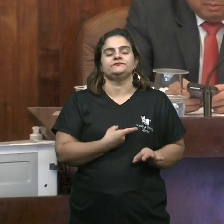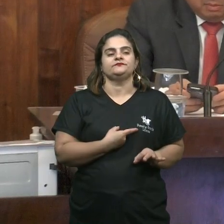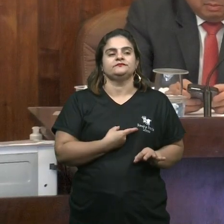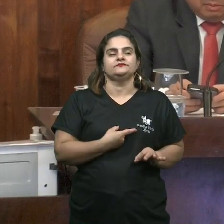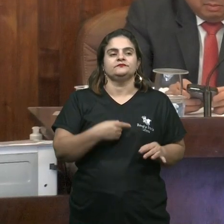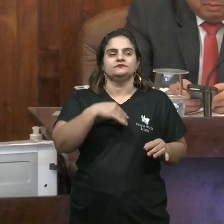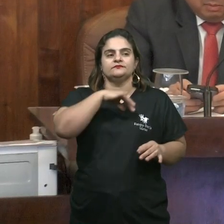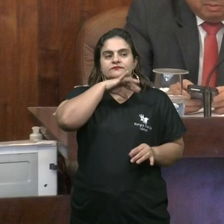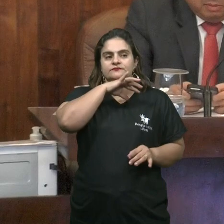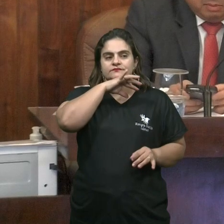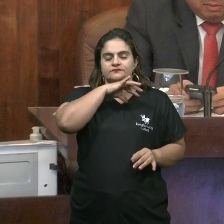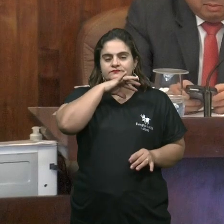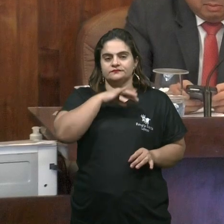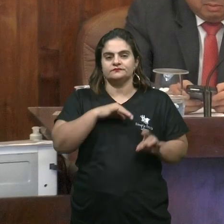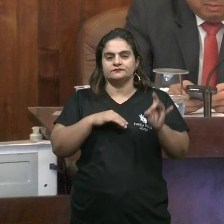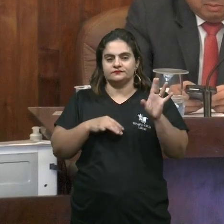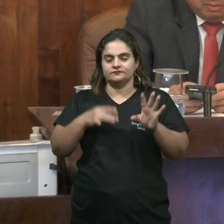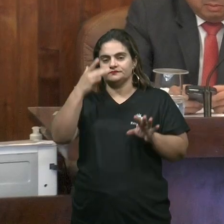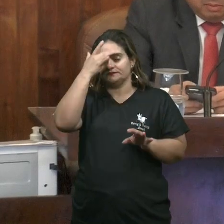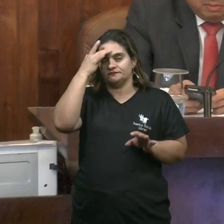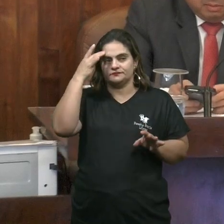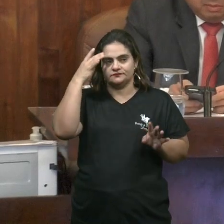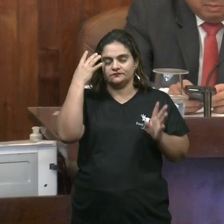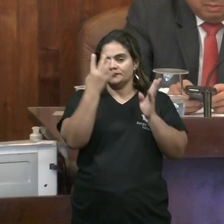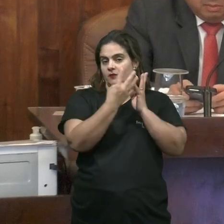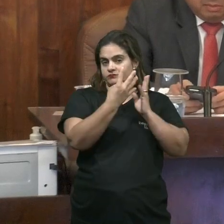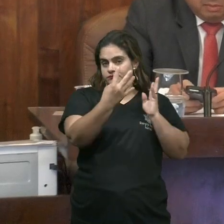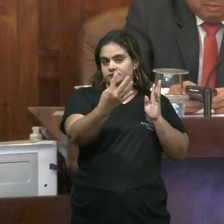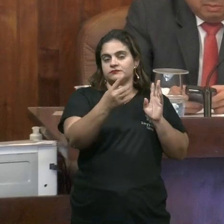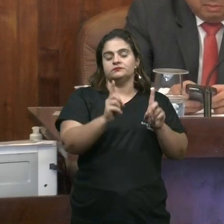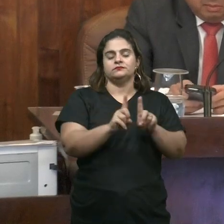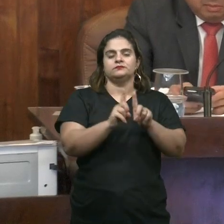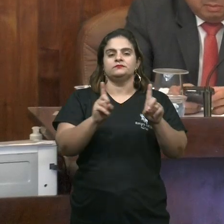causa animal, não só dessas abnegadas, né,